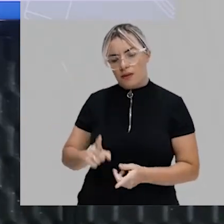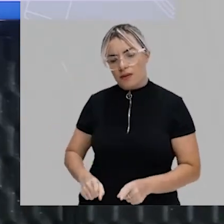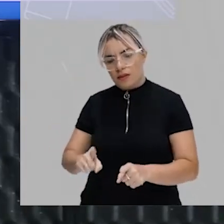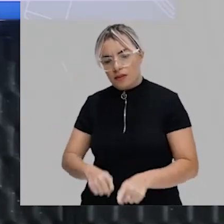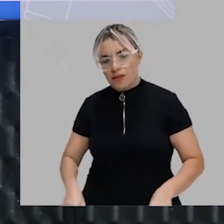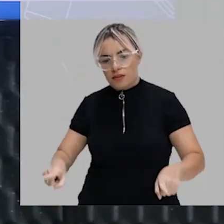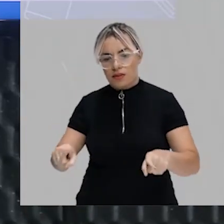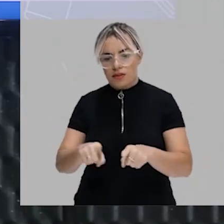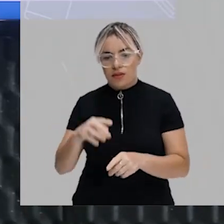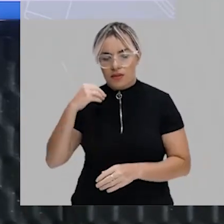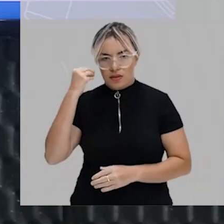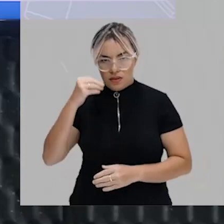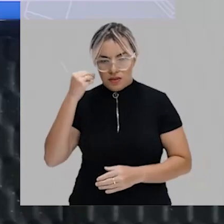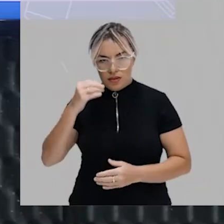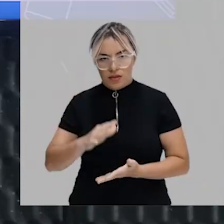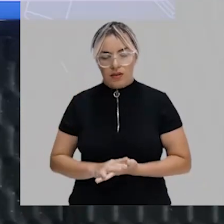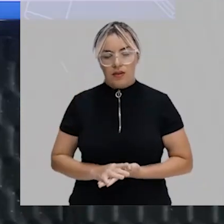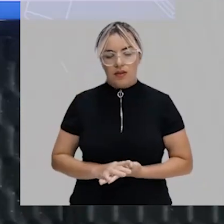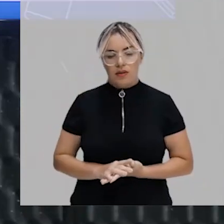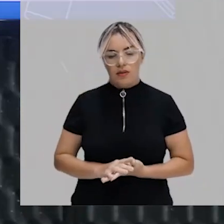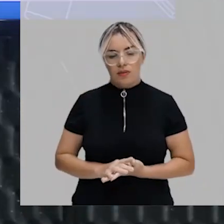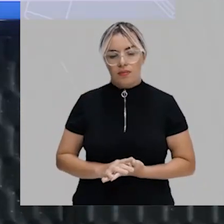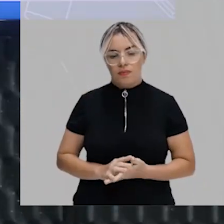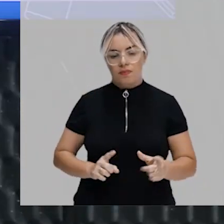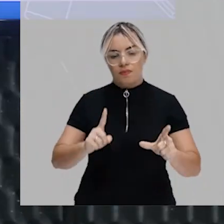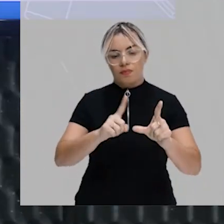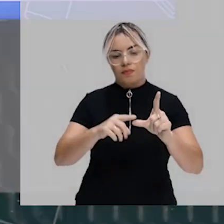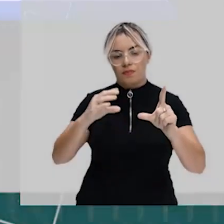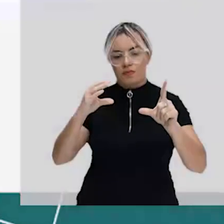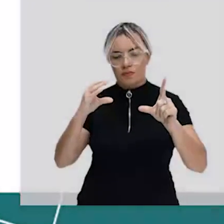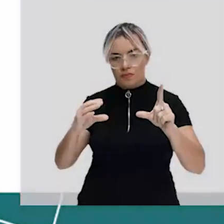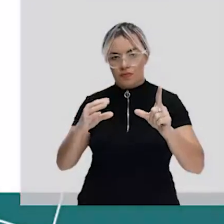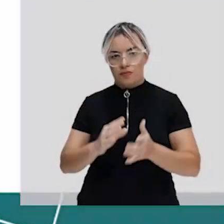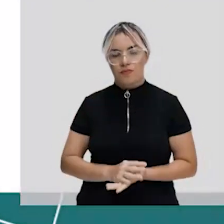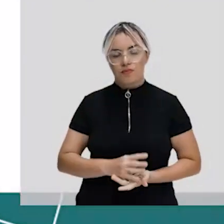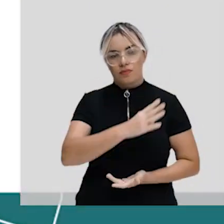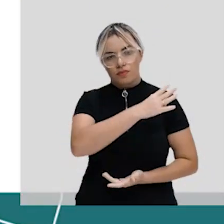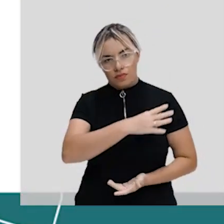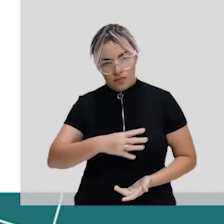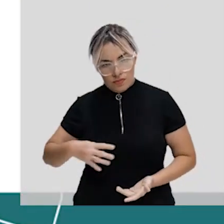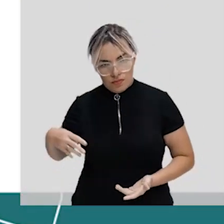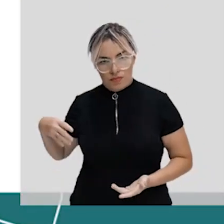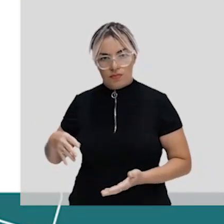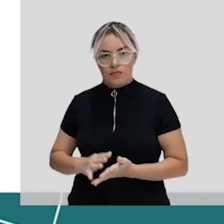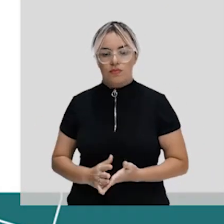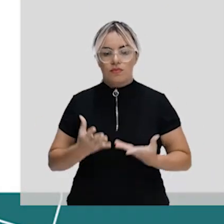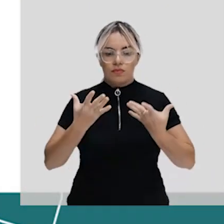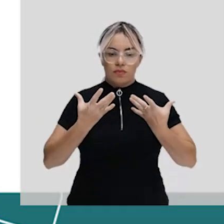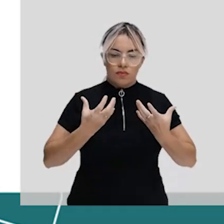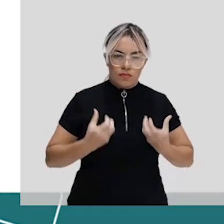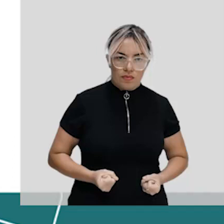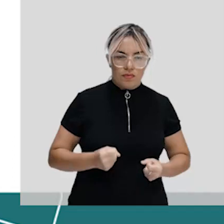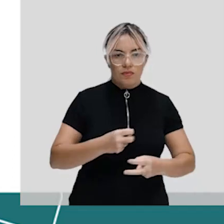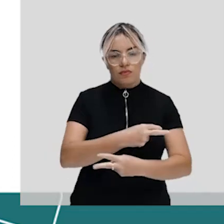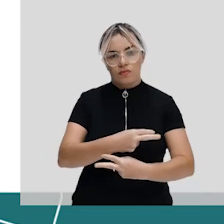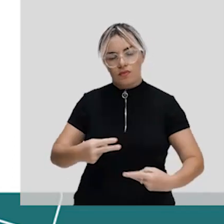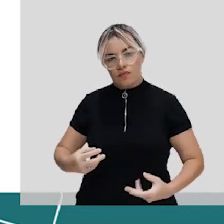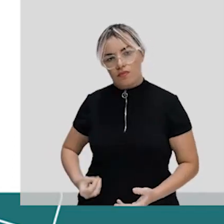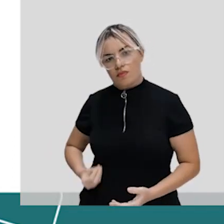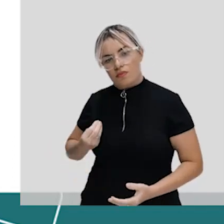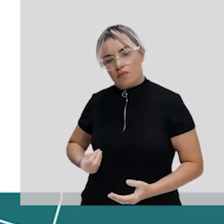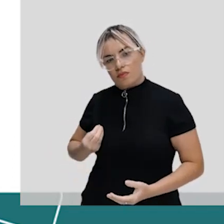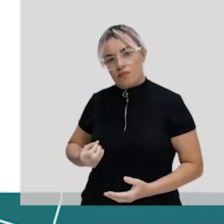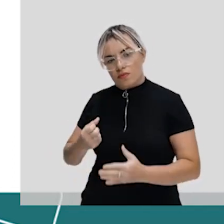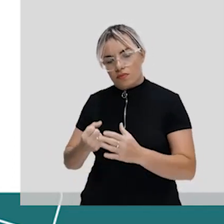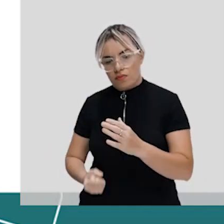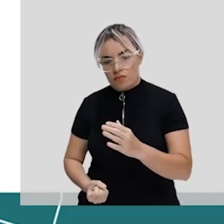Pasteur, tá? Letra C, Aristóteles. Esse cara, sim, ele defendia que os seres vivos poderiam originar,